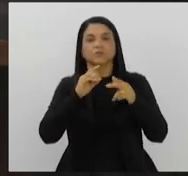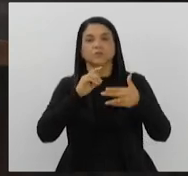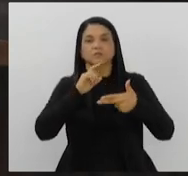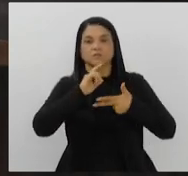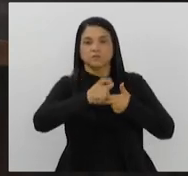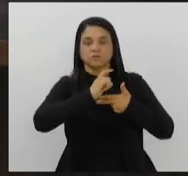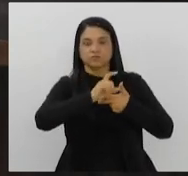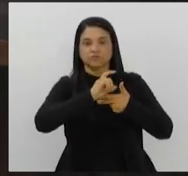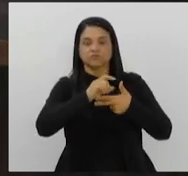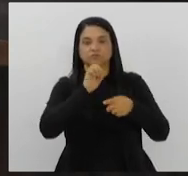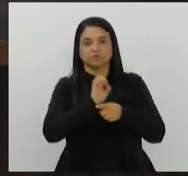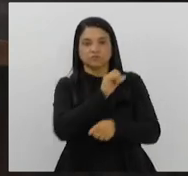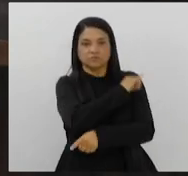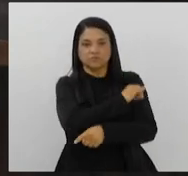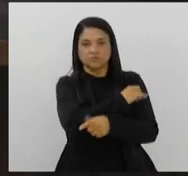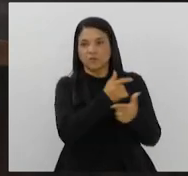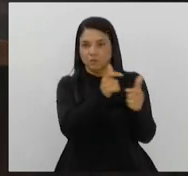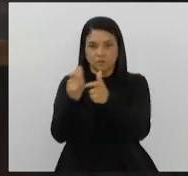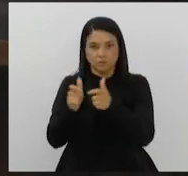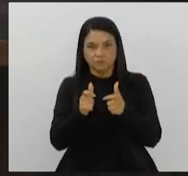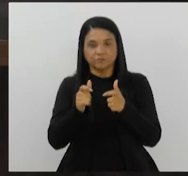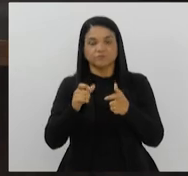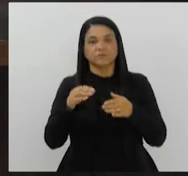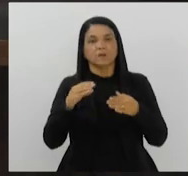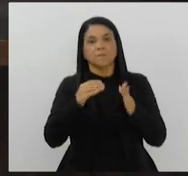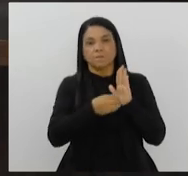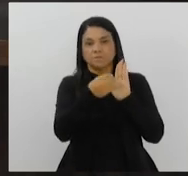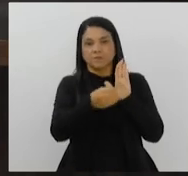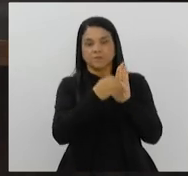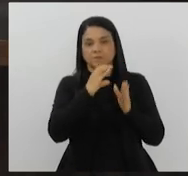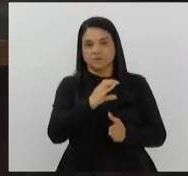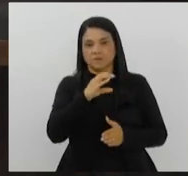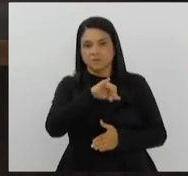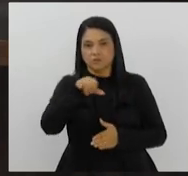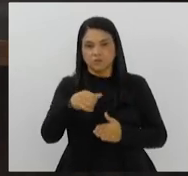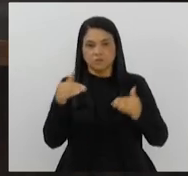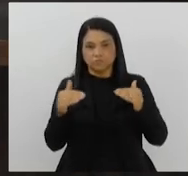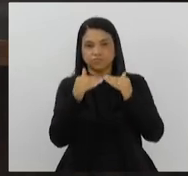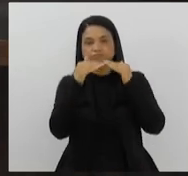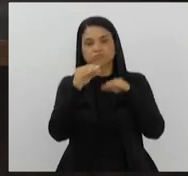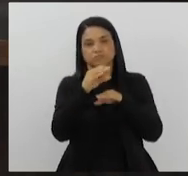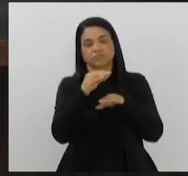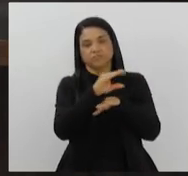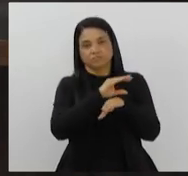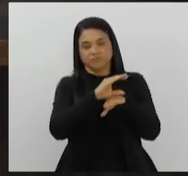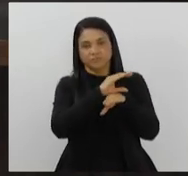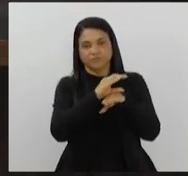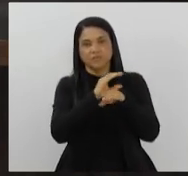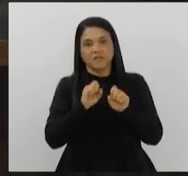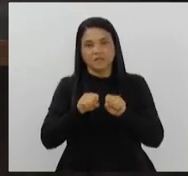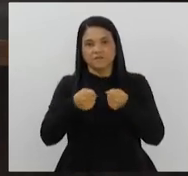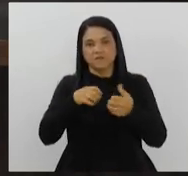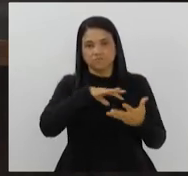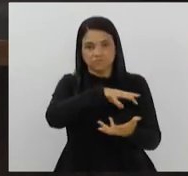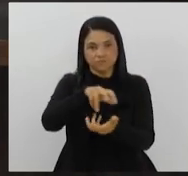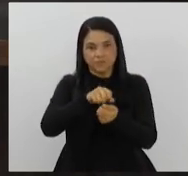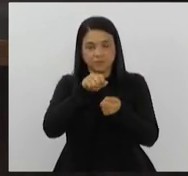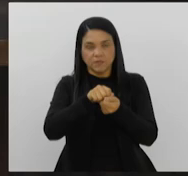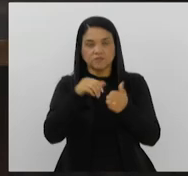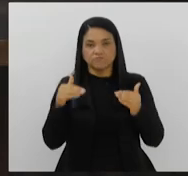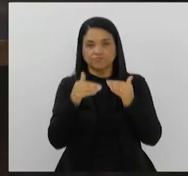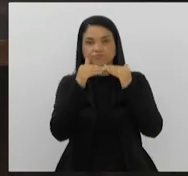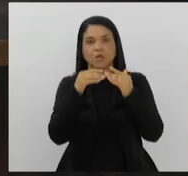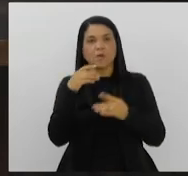da outras providências. Parecer da Comissão de Constituição e Justiça pela constitucionalidade de defesa do meio ambiente favorável,